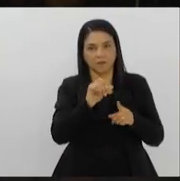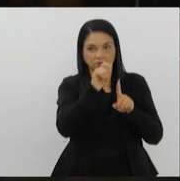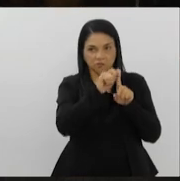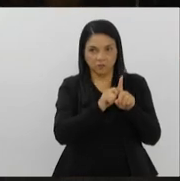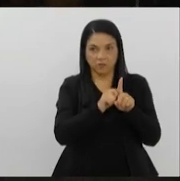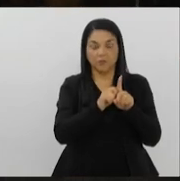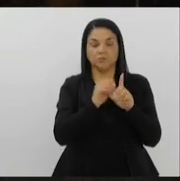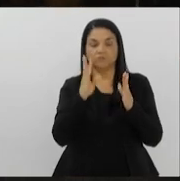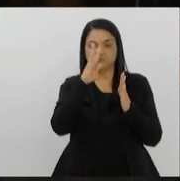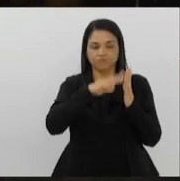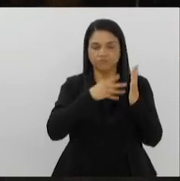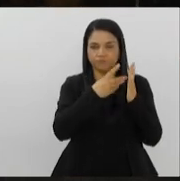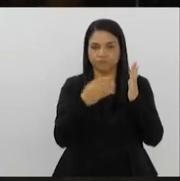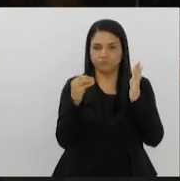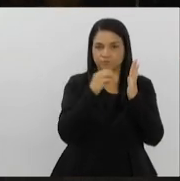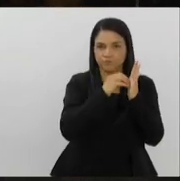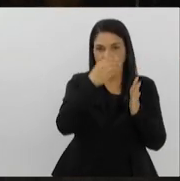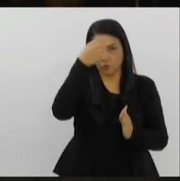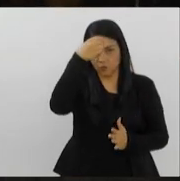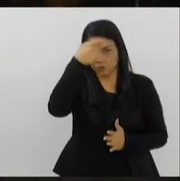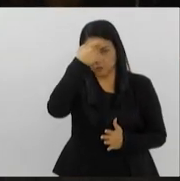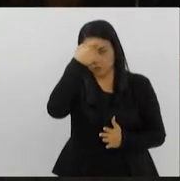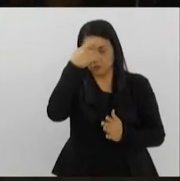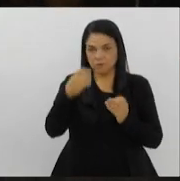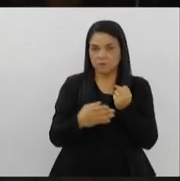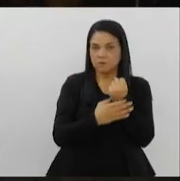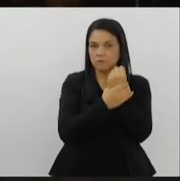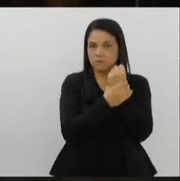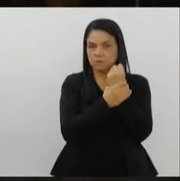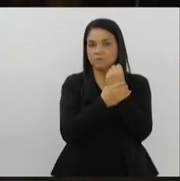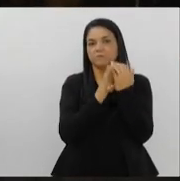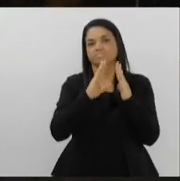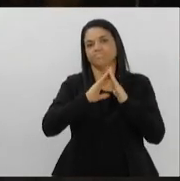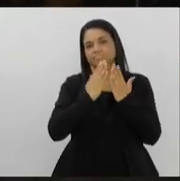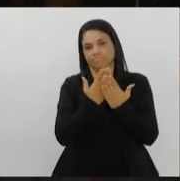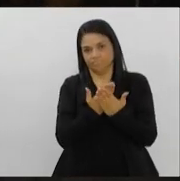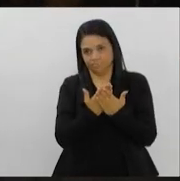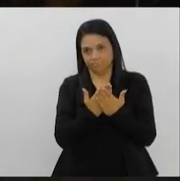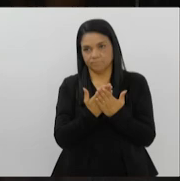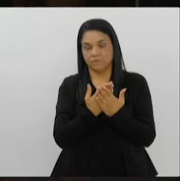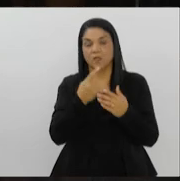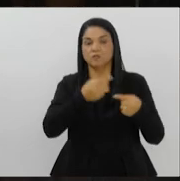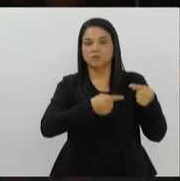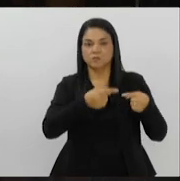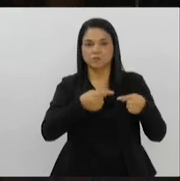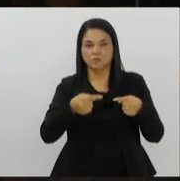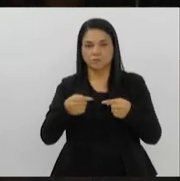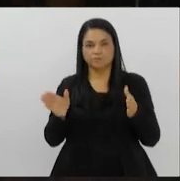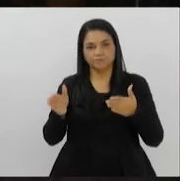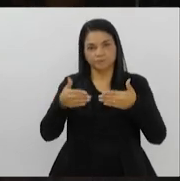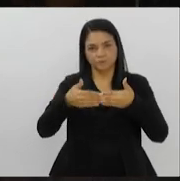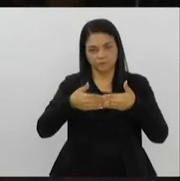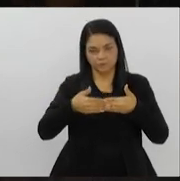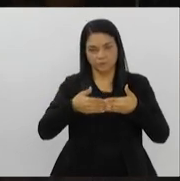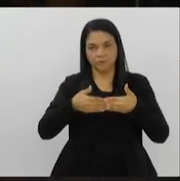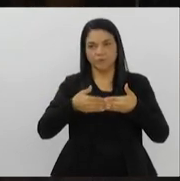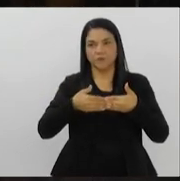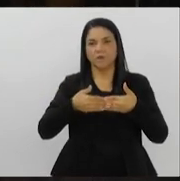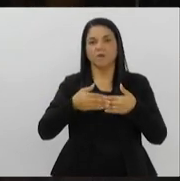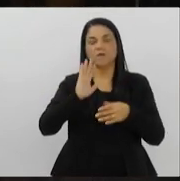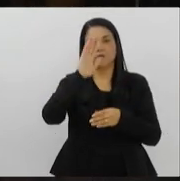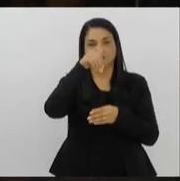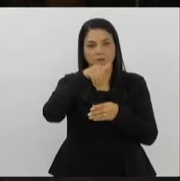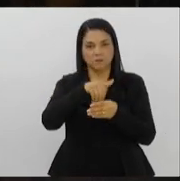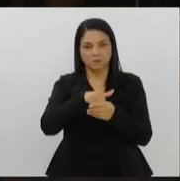Estadual da Conscientização da Segurança Escolar. Em discussão, não havendo quem queira discutir, encerrada a discussão e